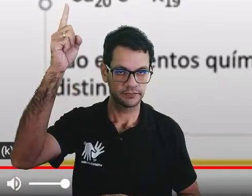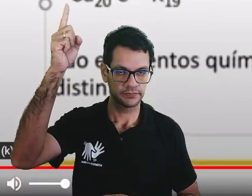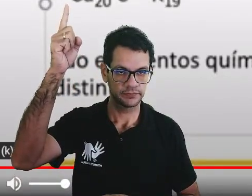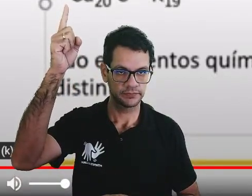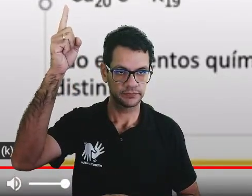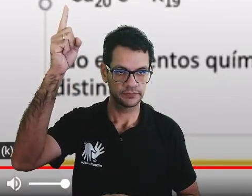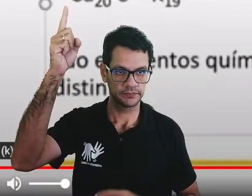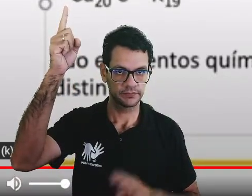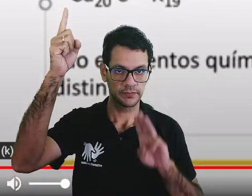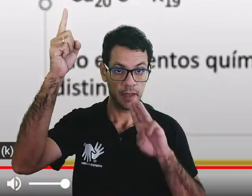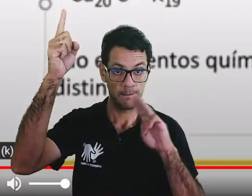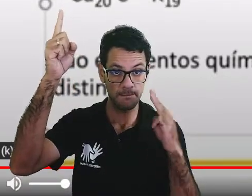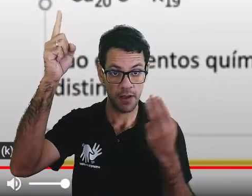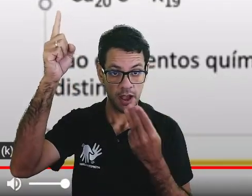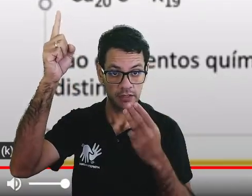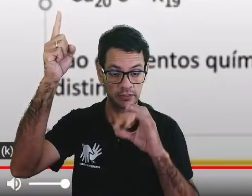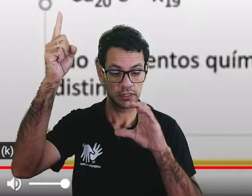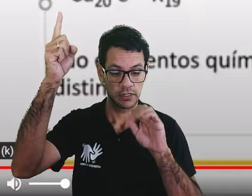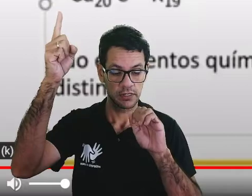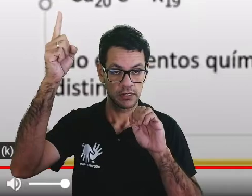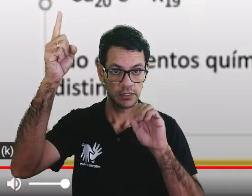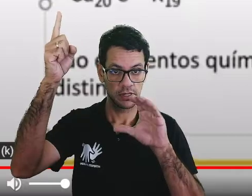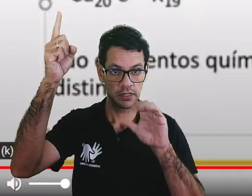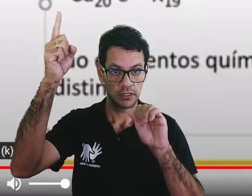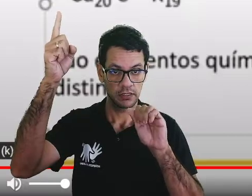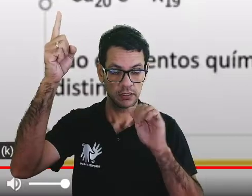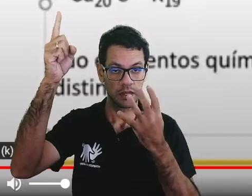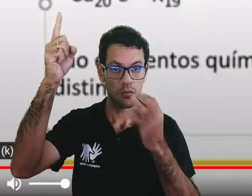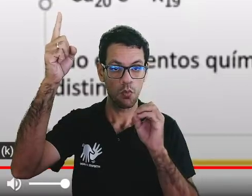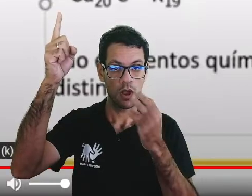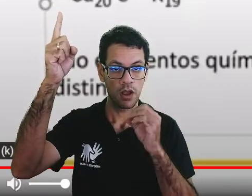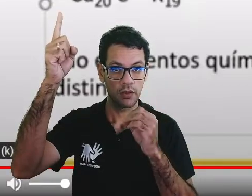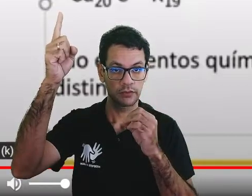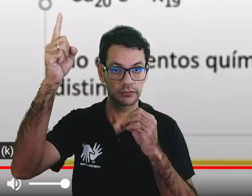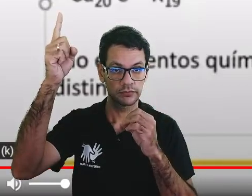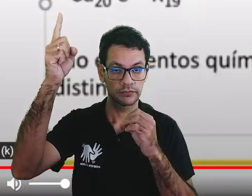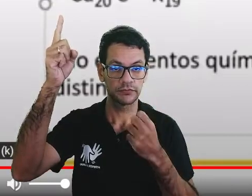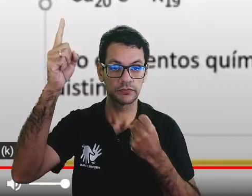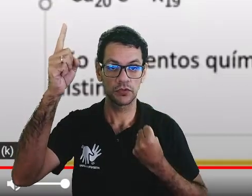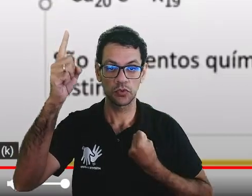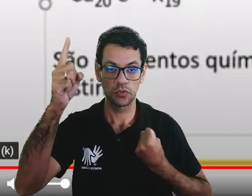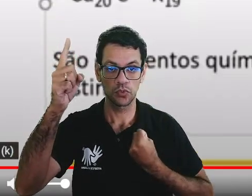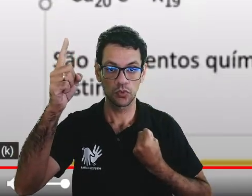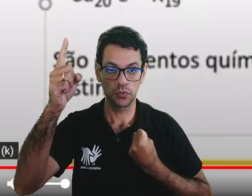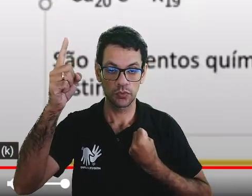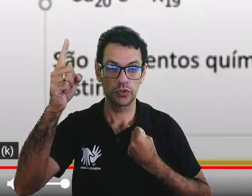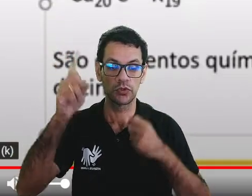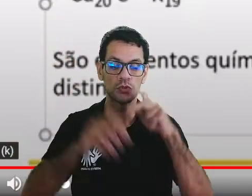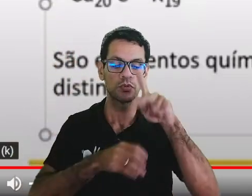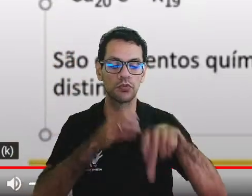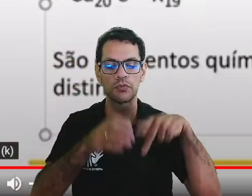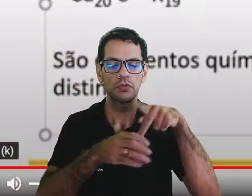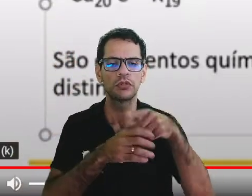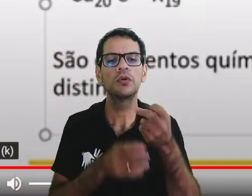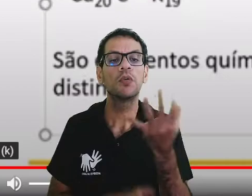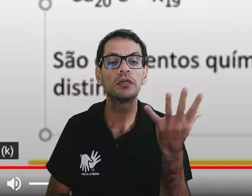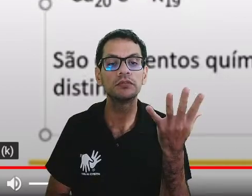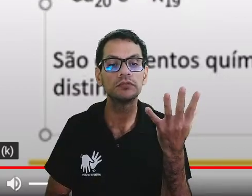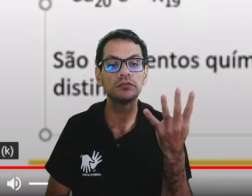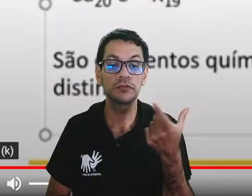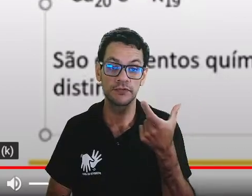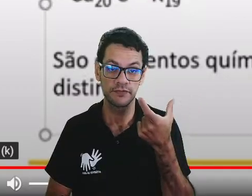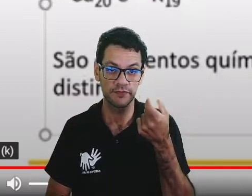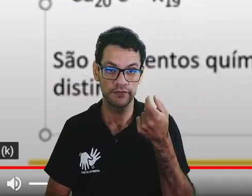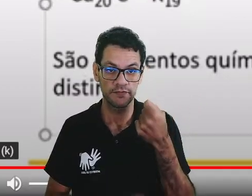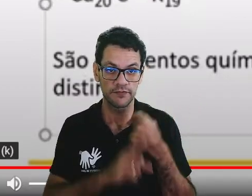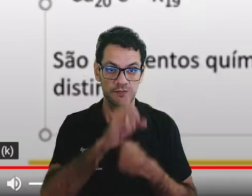lá. Acompanhem comigo. A massa dele é 40. O número de prótons do cálcio é quanto? 20.